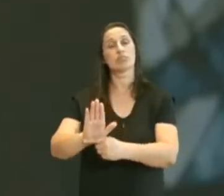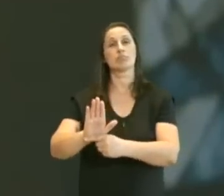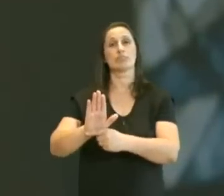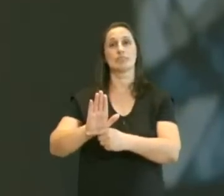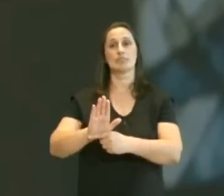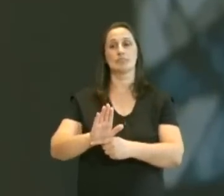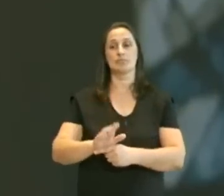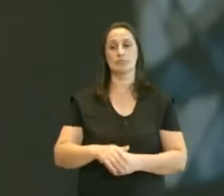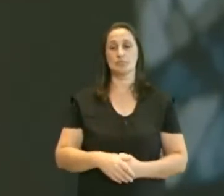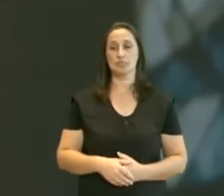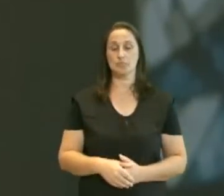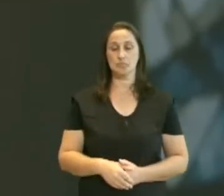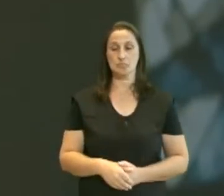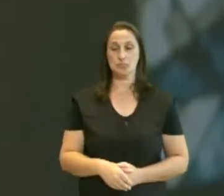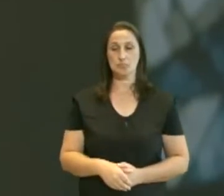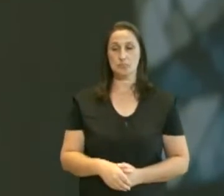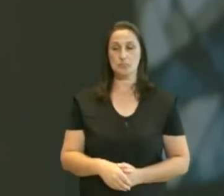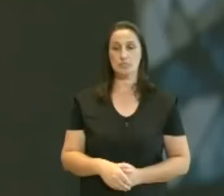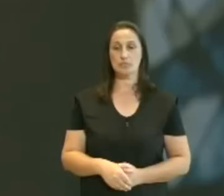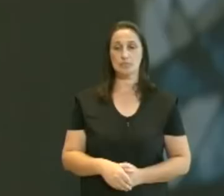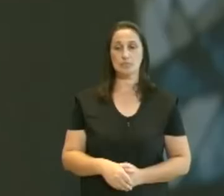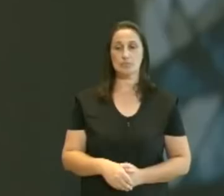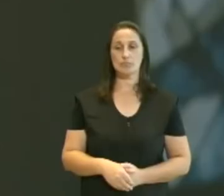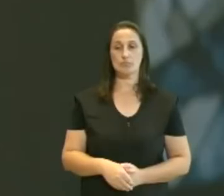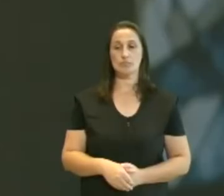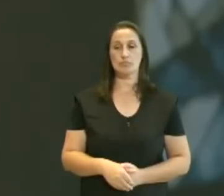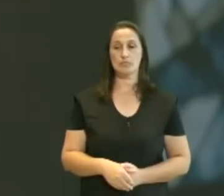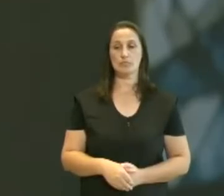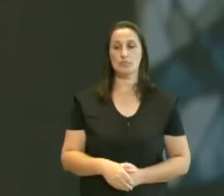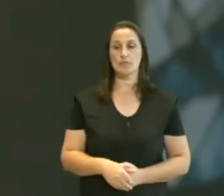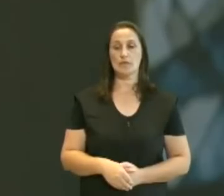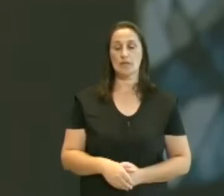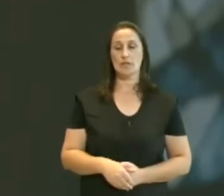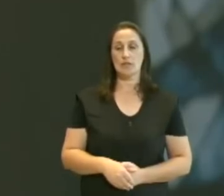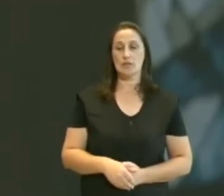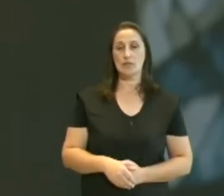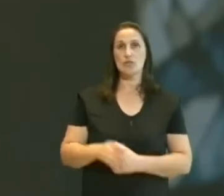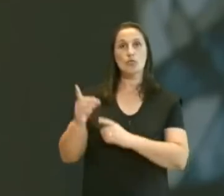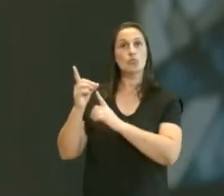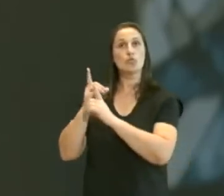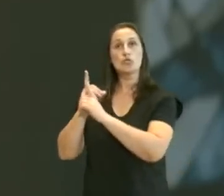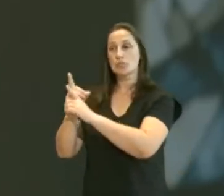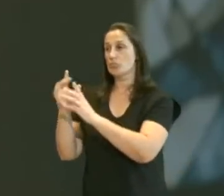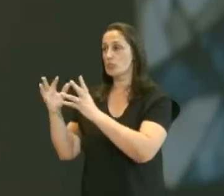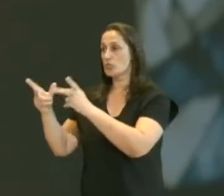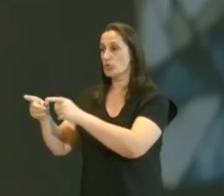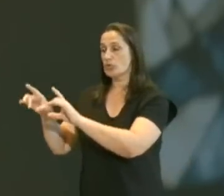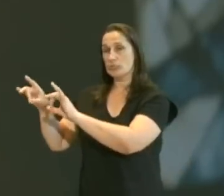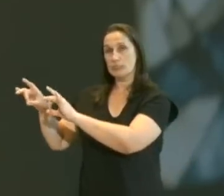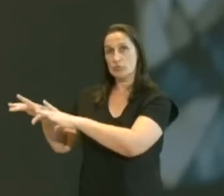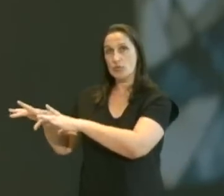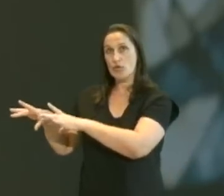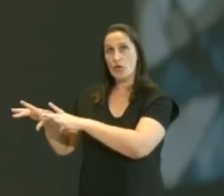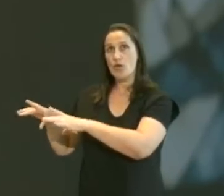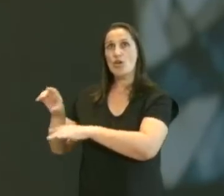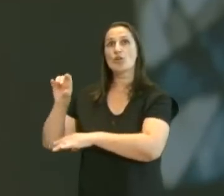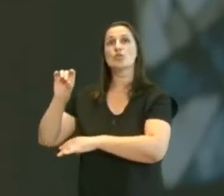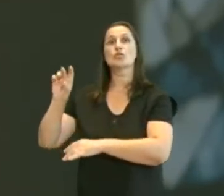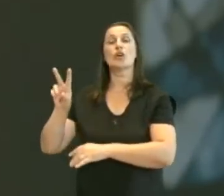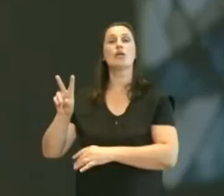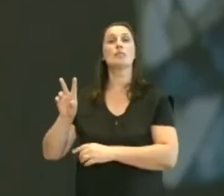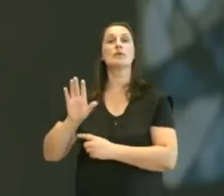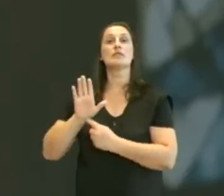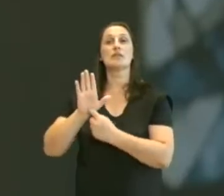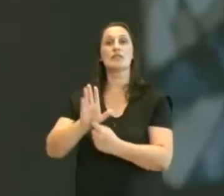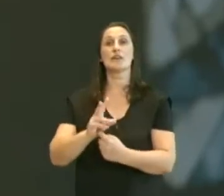Ele deixou todos os outros discípulos para se revelar a